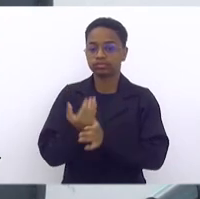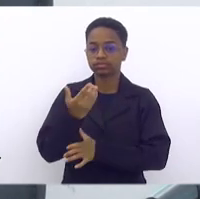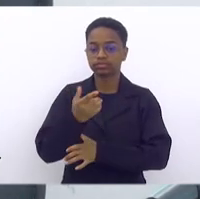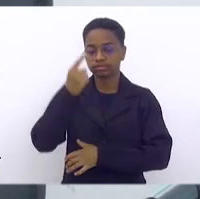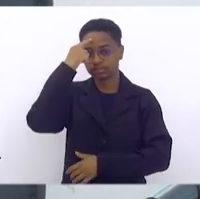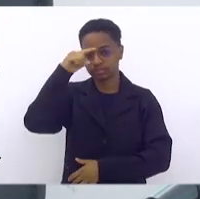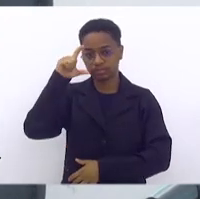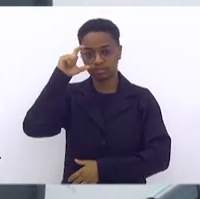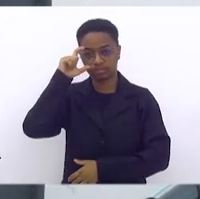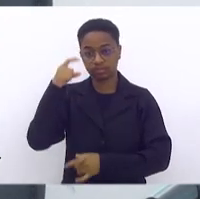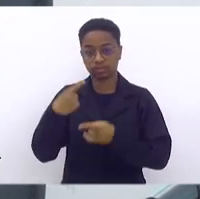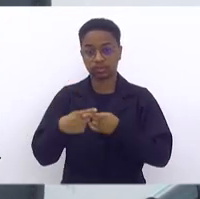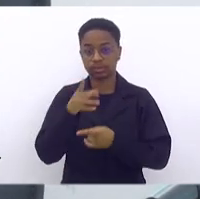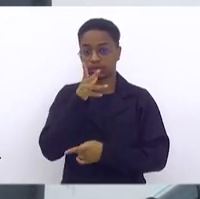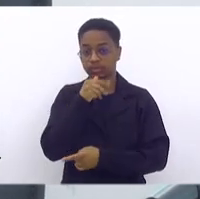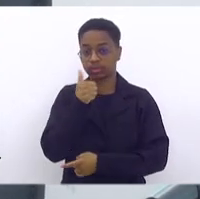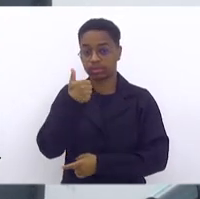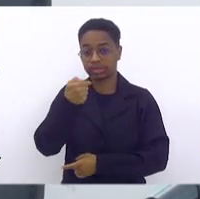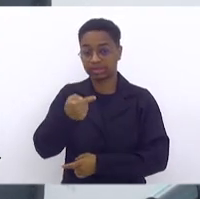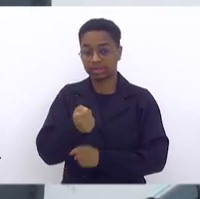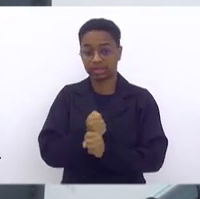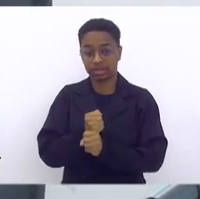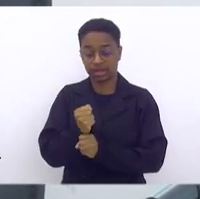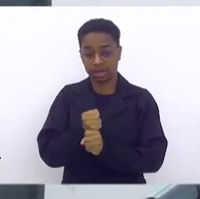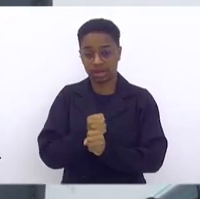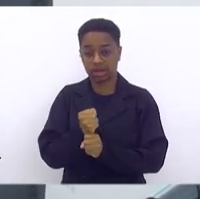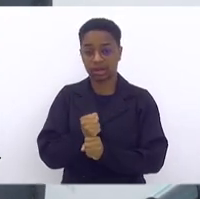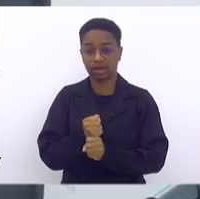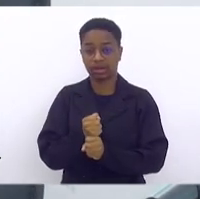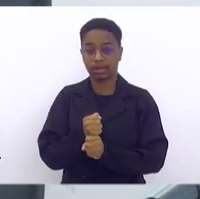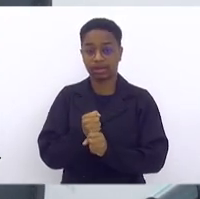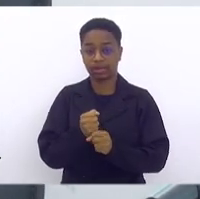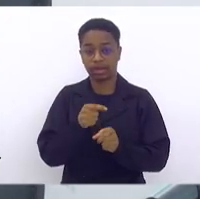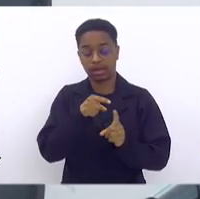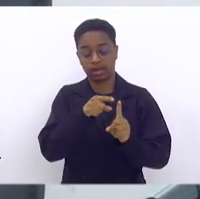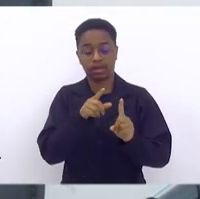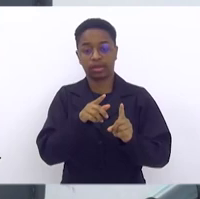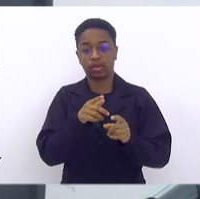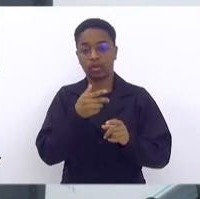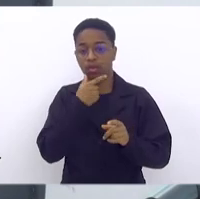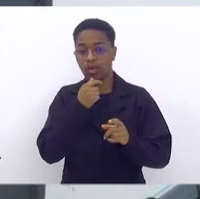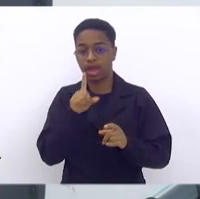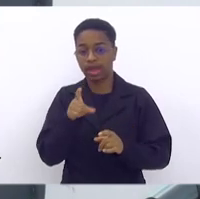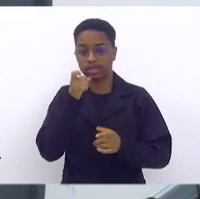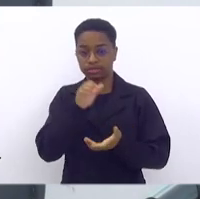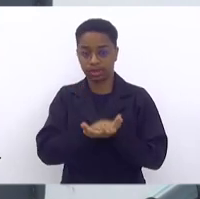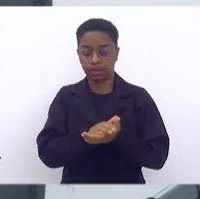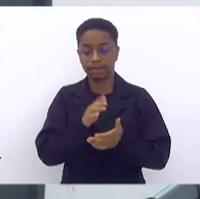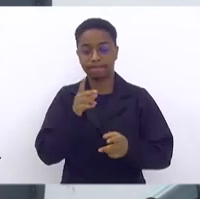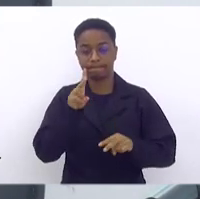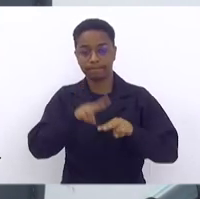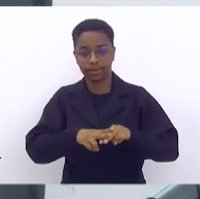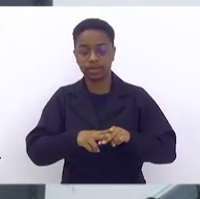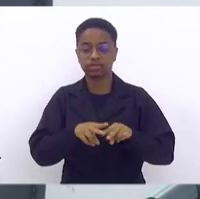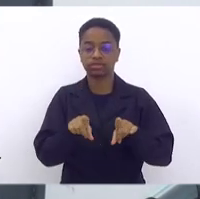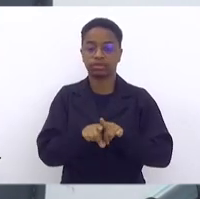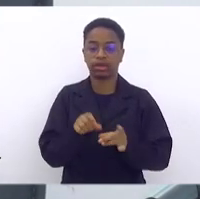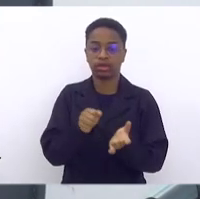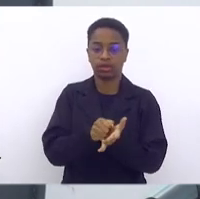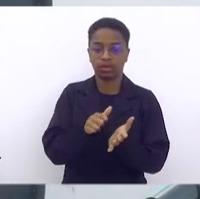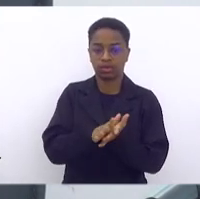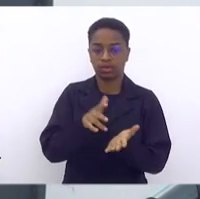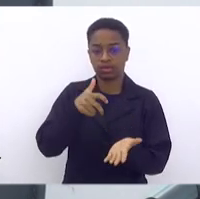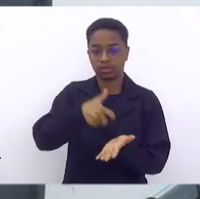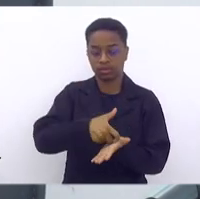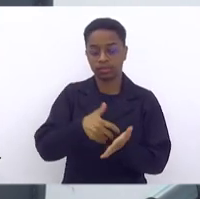que levou 17 anos para ver o seu ex-companheiro preso, processado, né, e condenado. E, então,